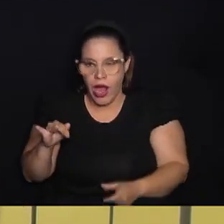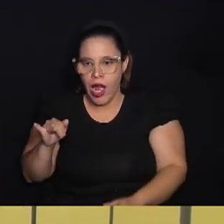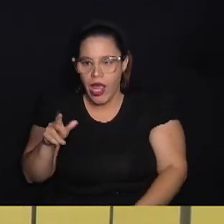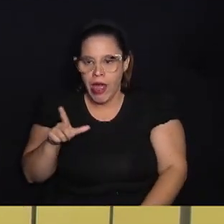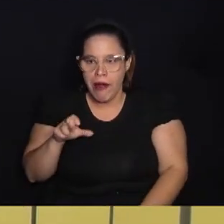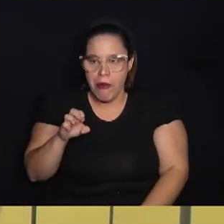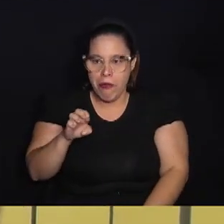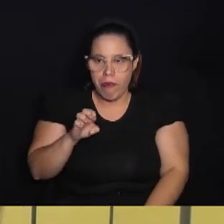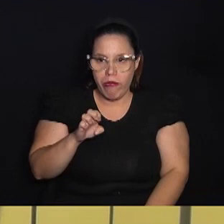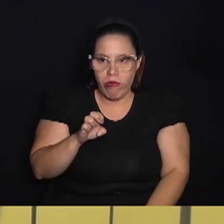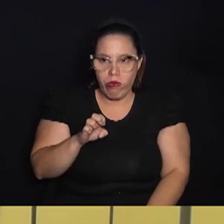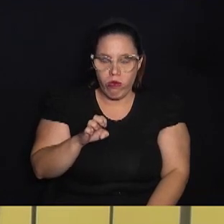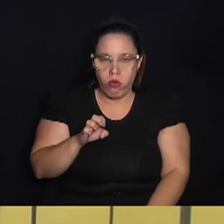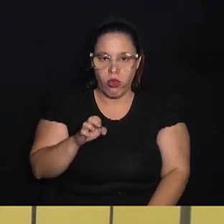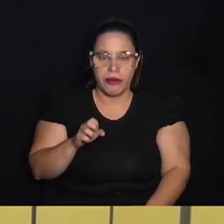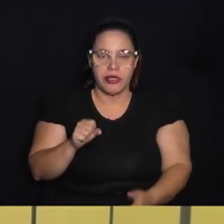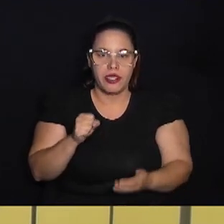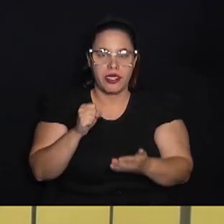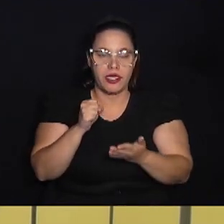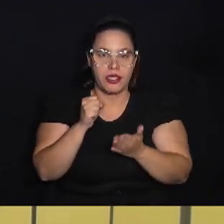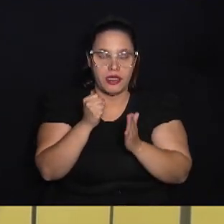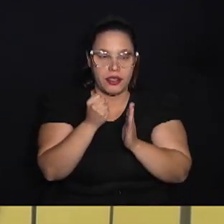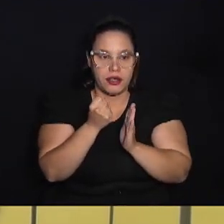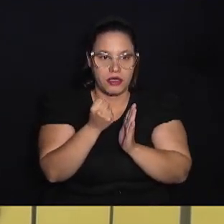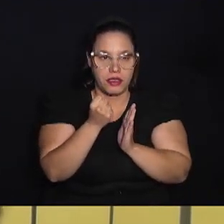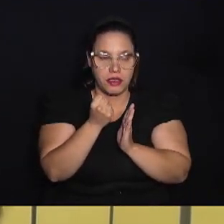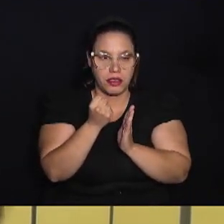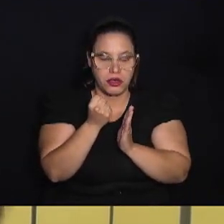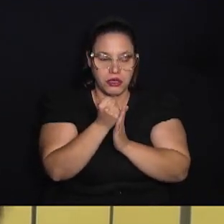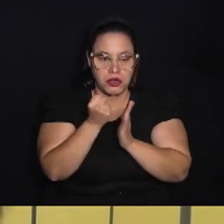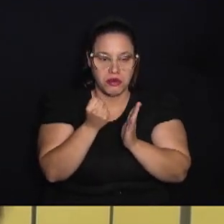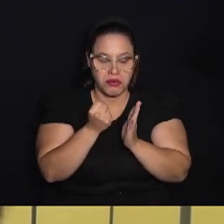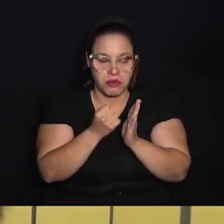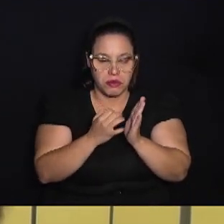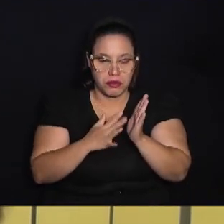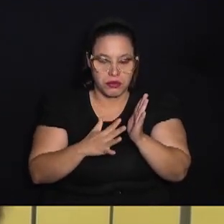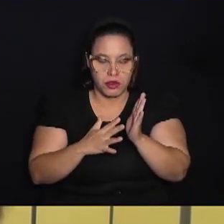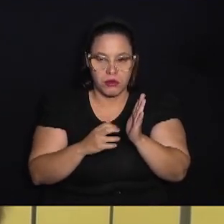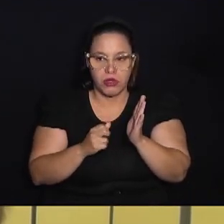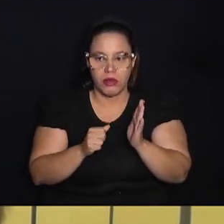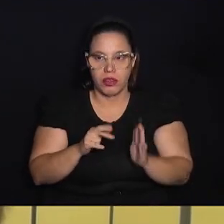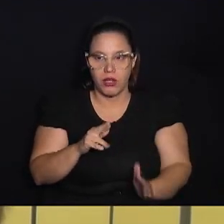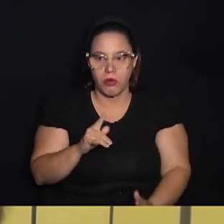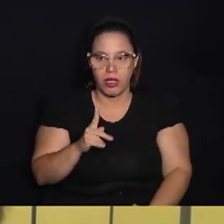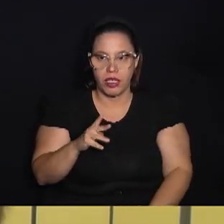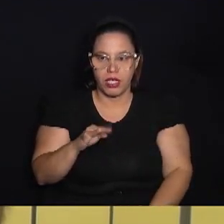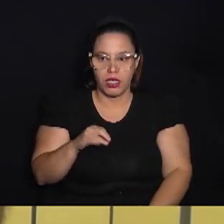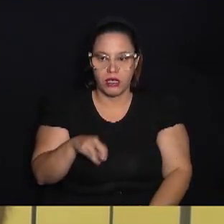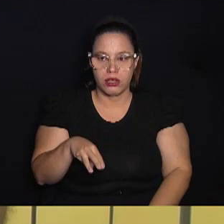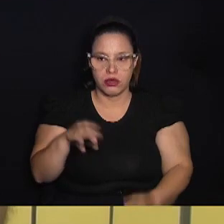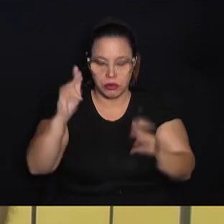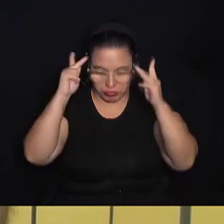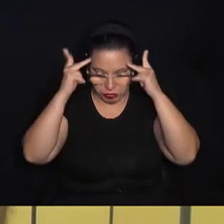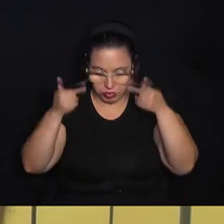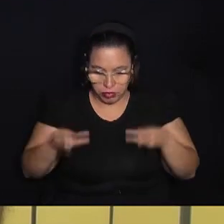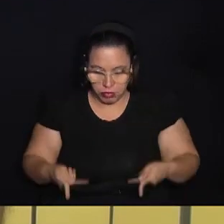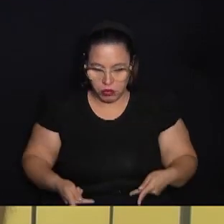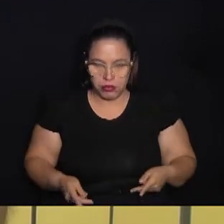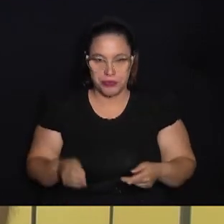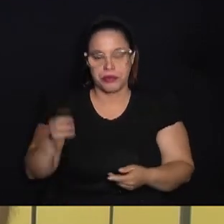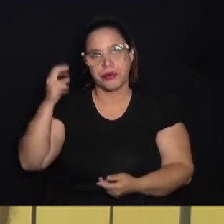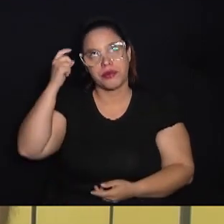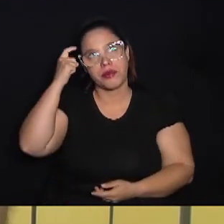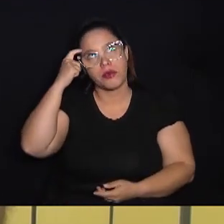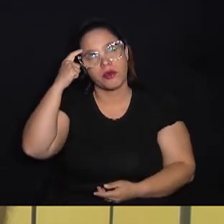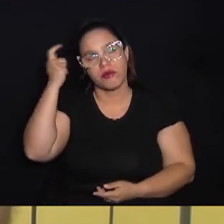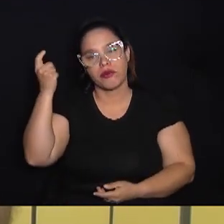são patrimônios da cidade é a partir e é esse ponto que a gente gosta de tocar então eh a ideia de disseminar